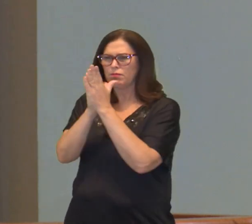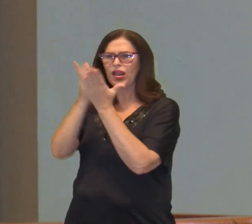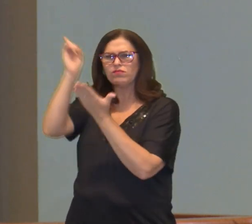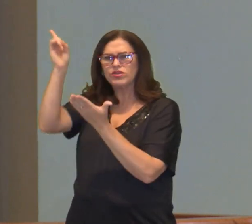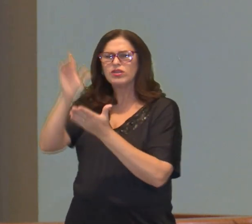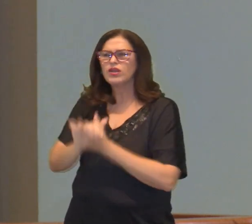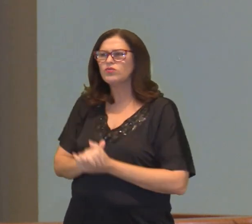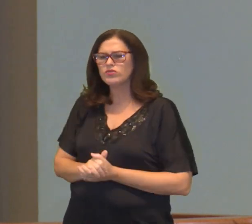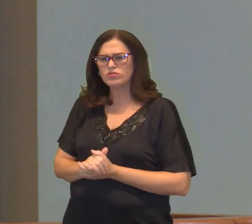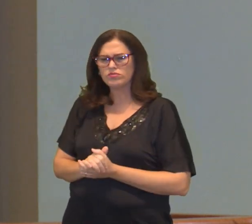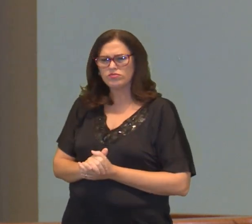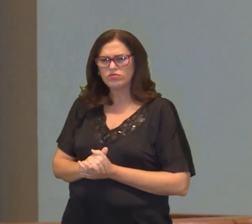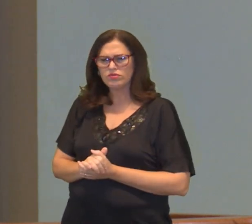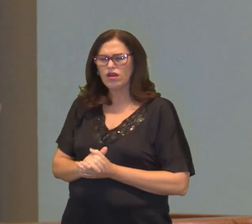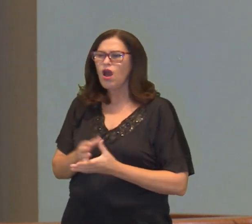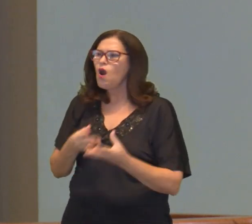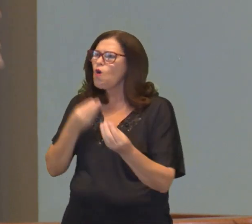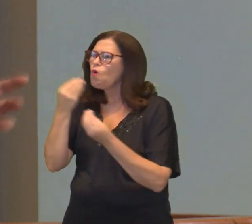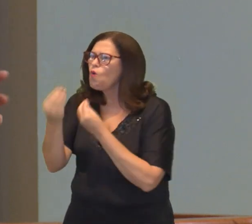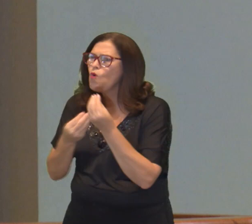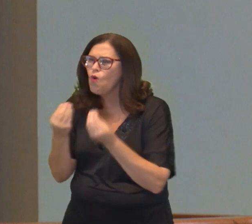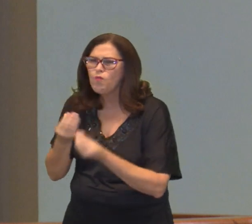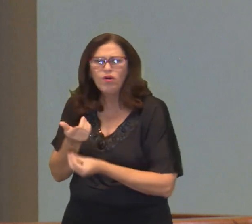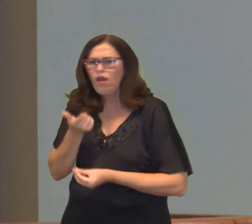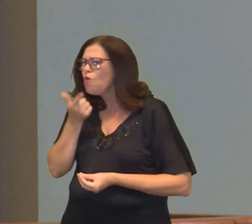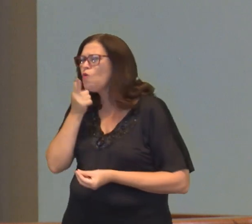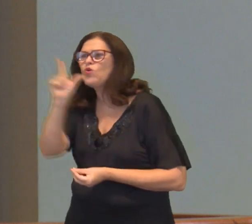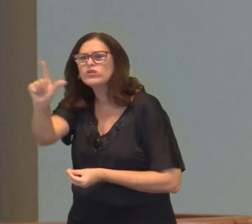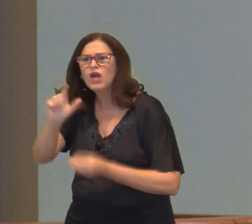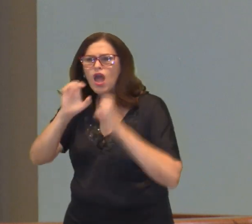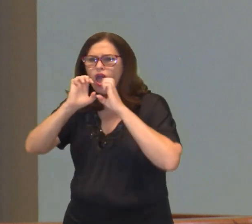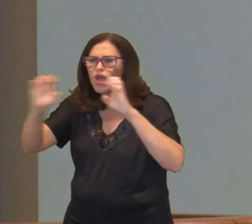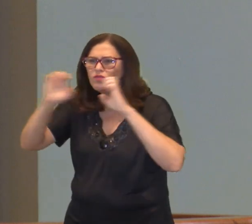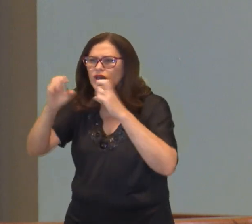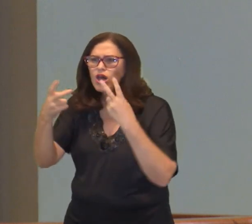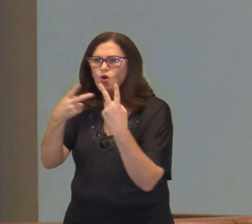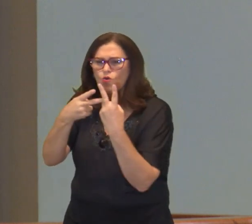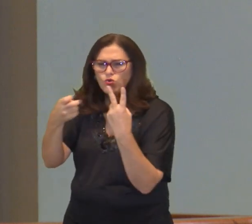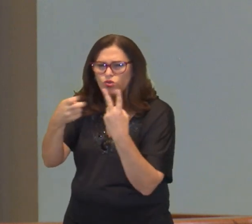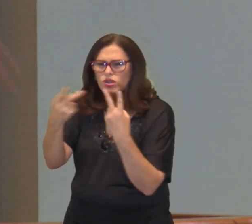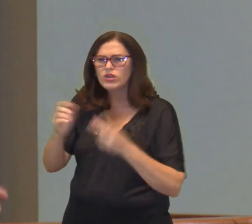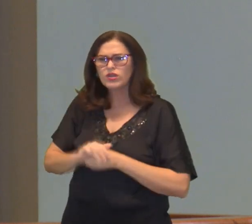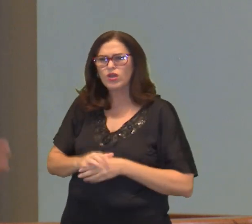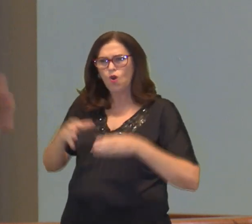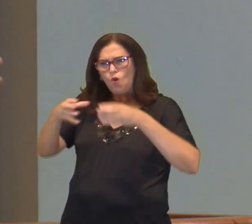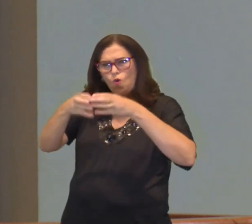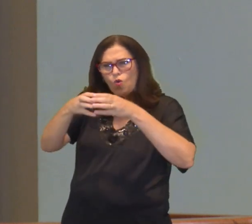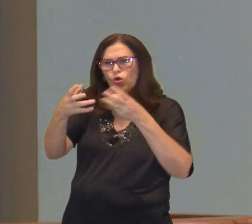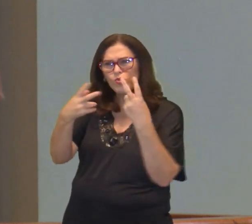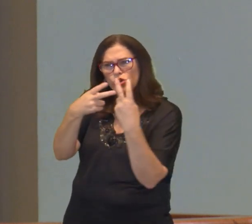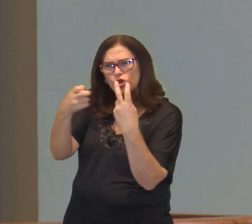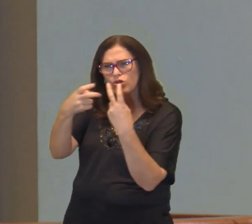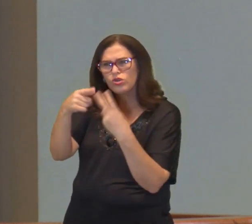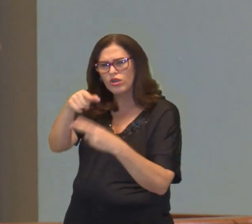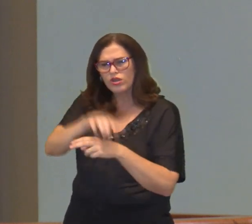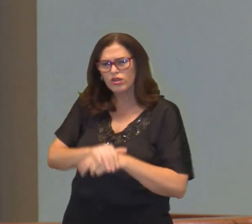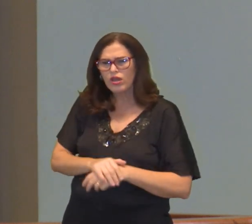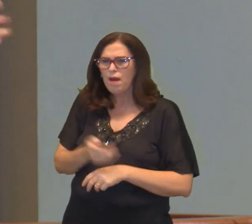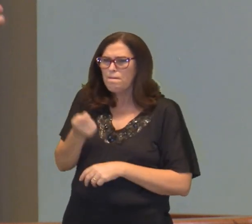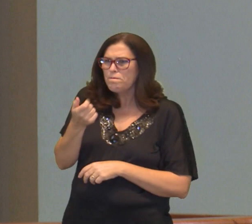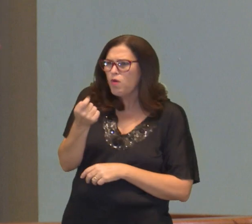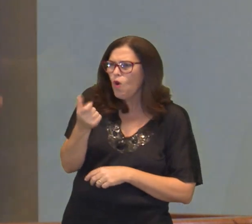Deus, como que ele não conseguiu evangelizar àqueles índios que tinham tão